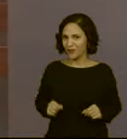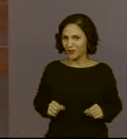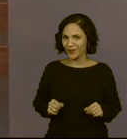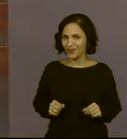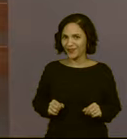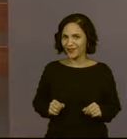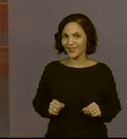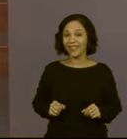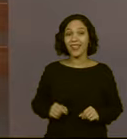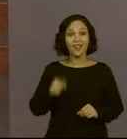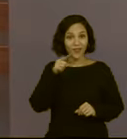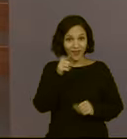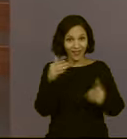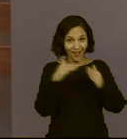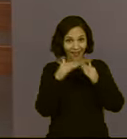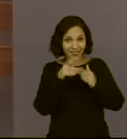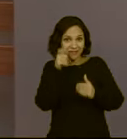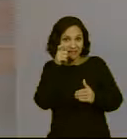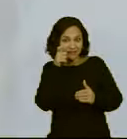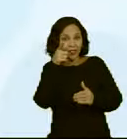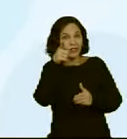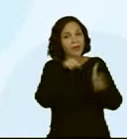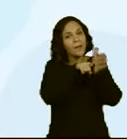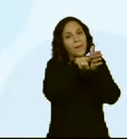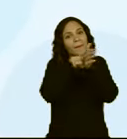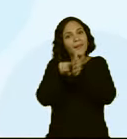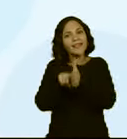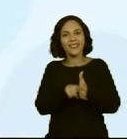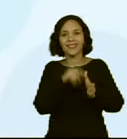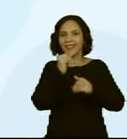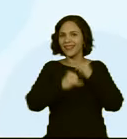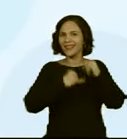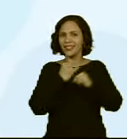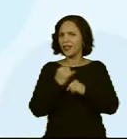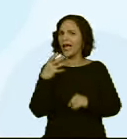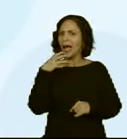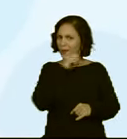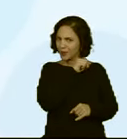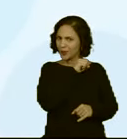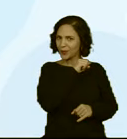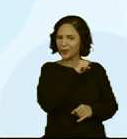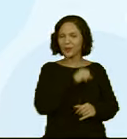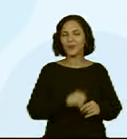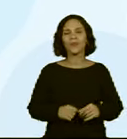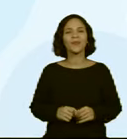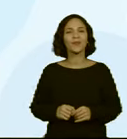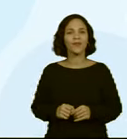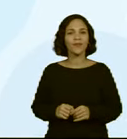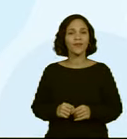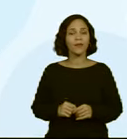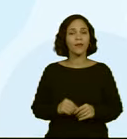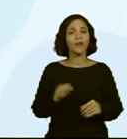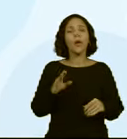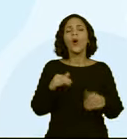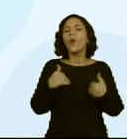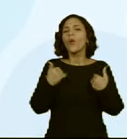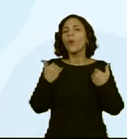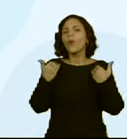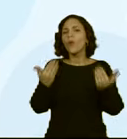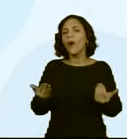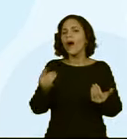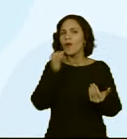para você que tá em casa pesquisar na internet rapidinho aí vamos ver quais